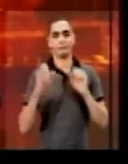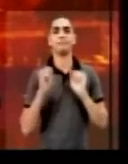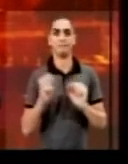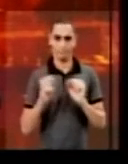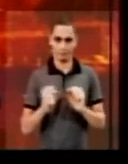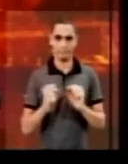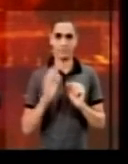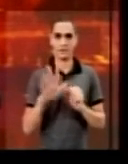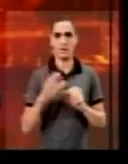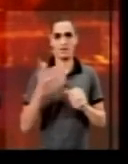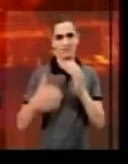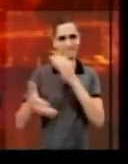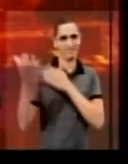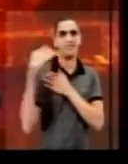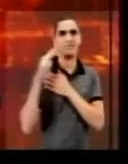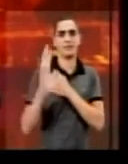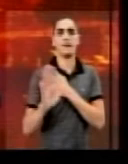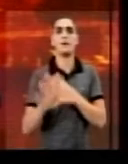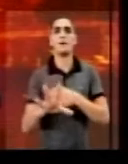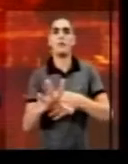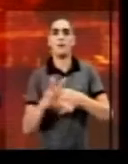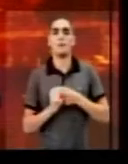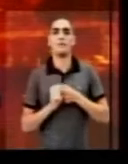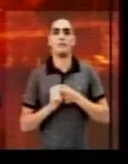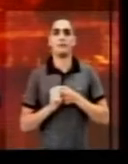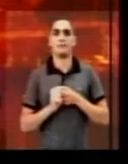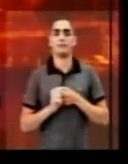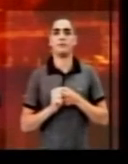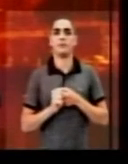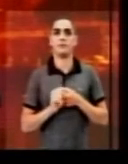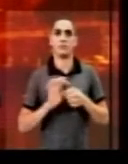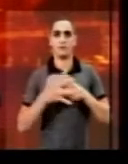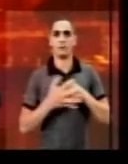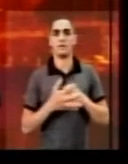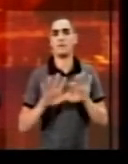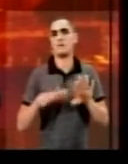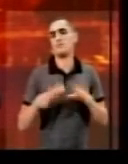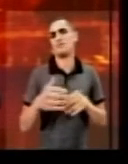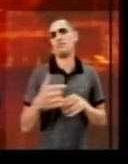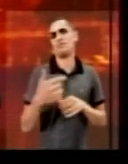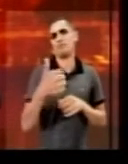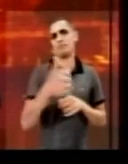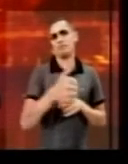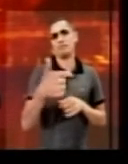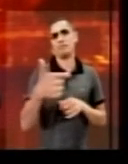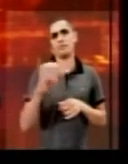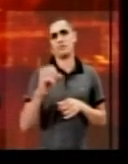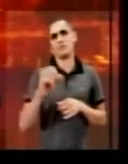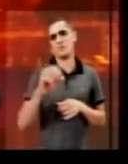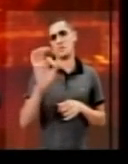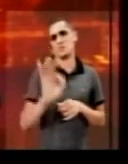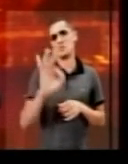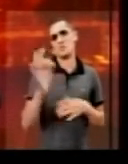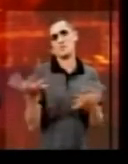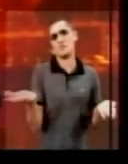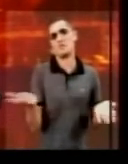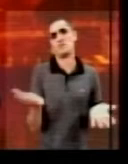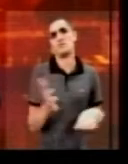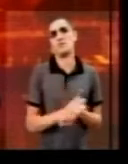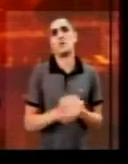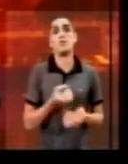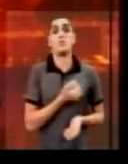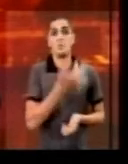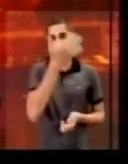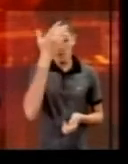dá cerca de 20 a 25% do número de habitantes de São José do Rio Preto. Então,